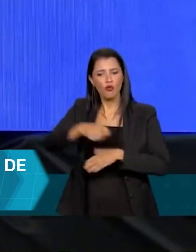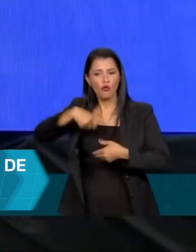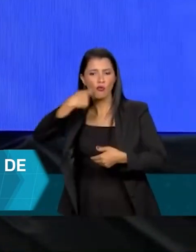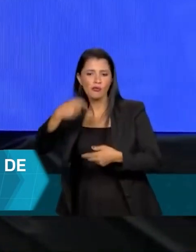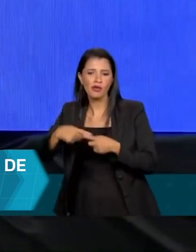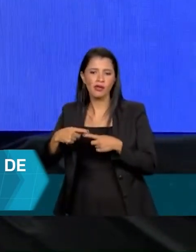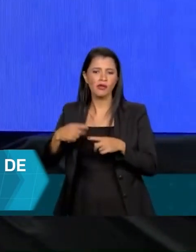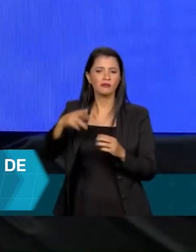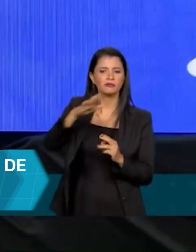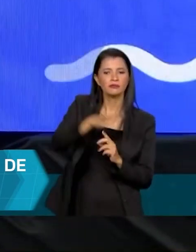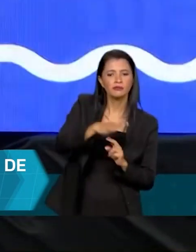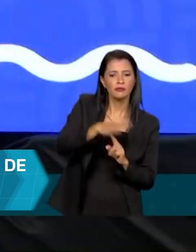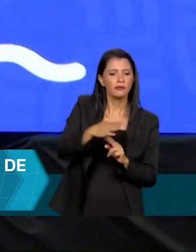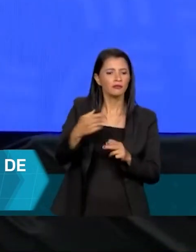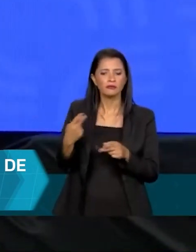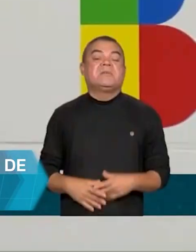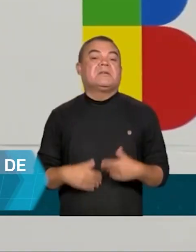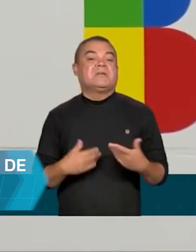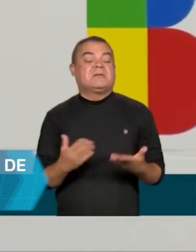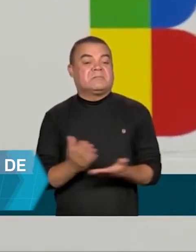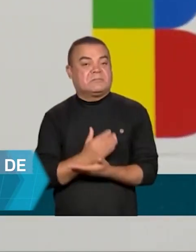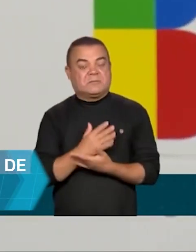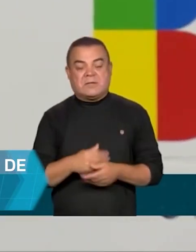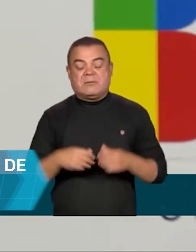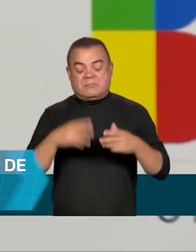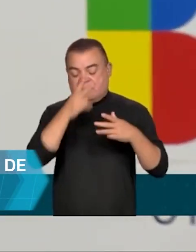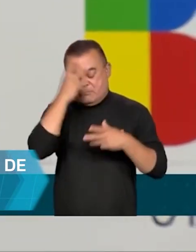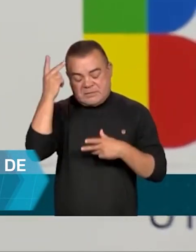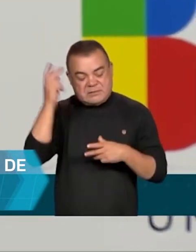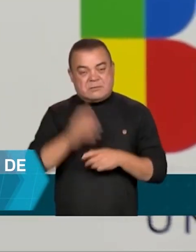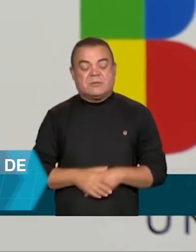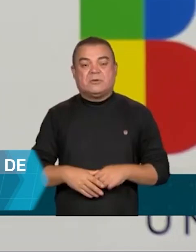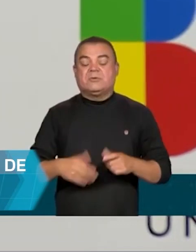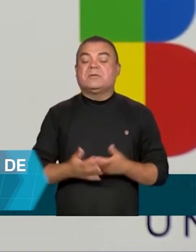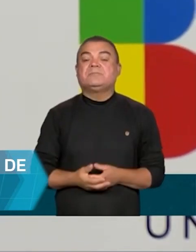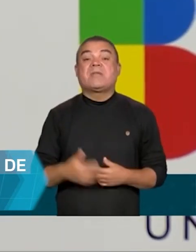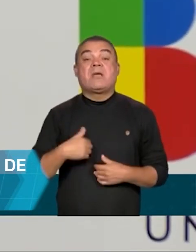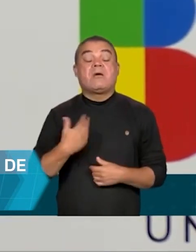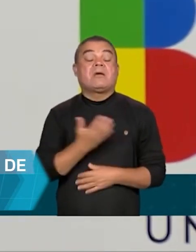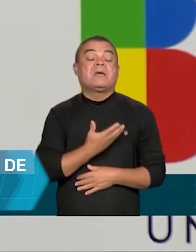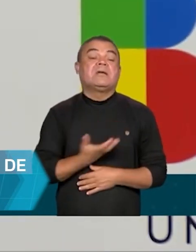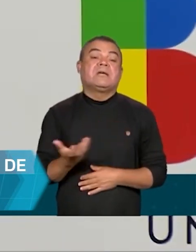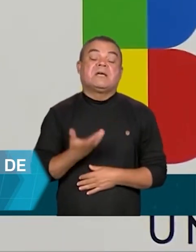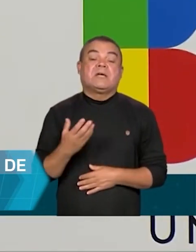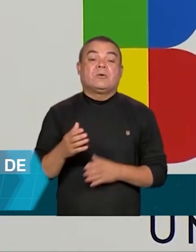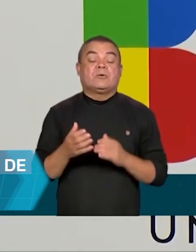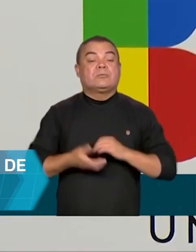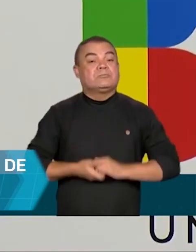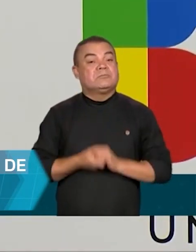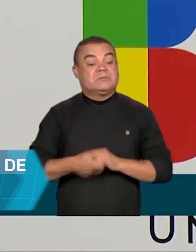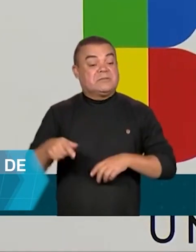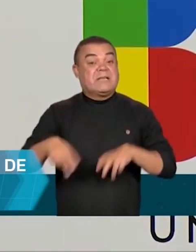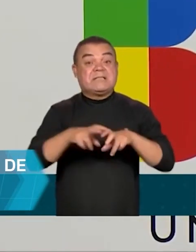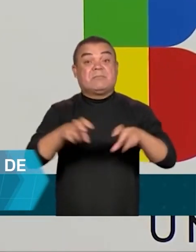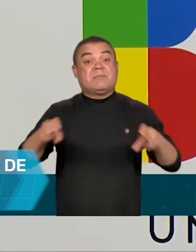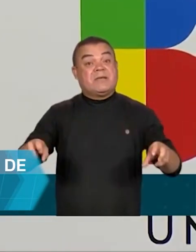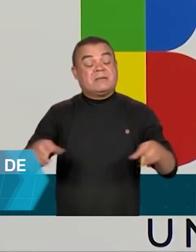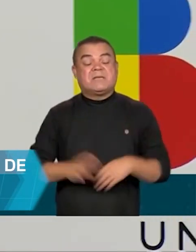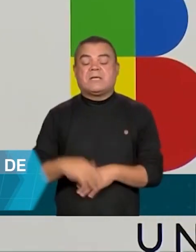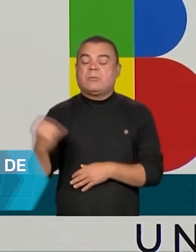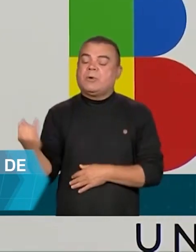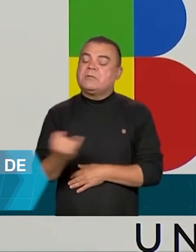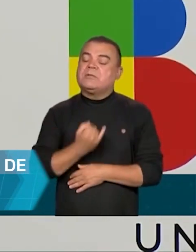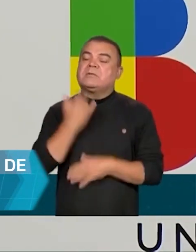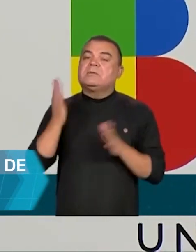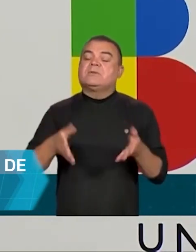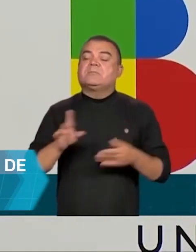criadora do projeto, fala do trabalho árduo da CRC, juntamente com a MCOM para a elaboração do